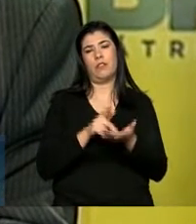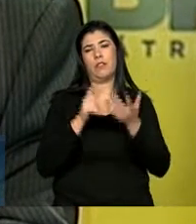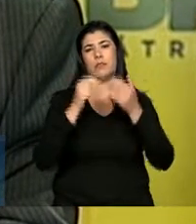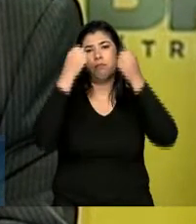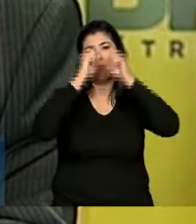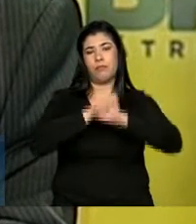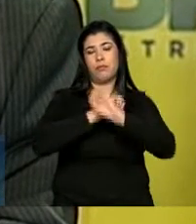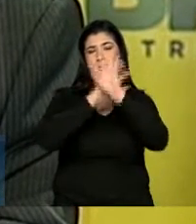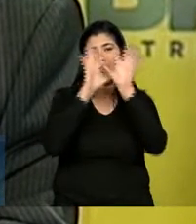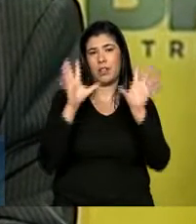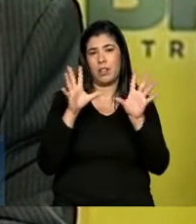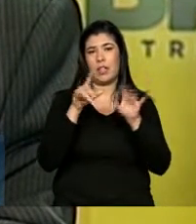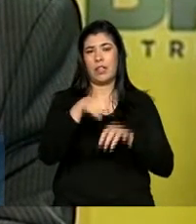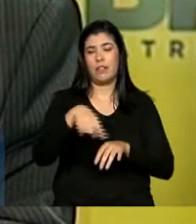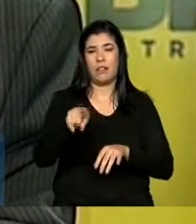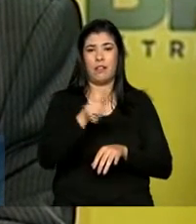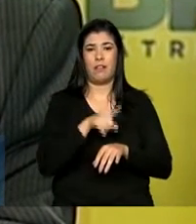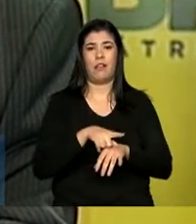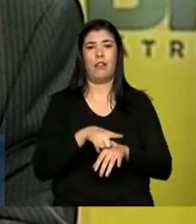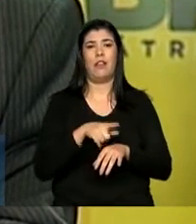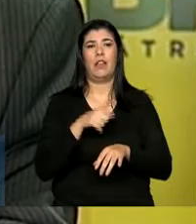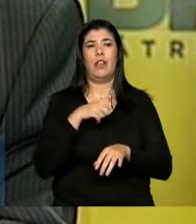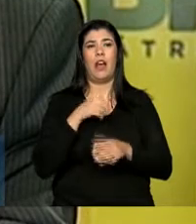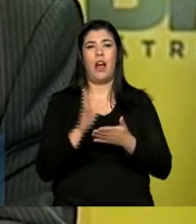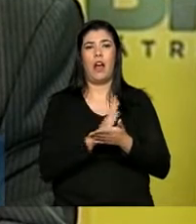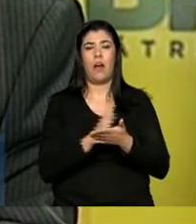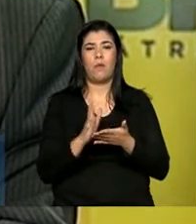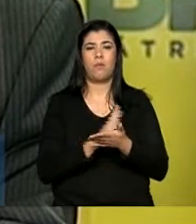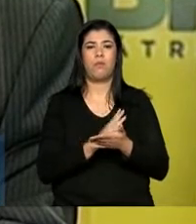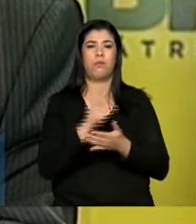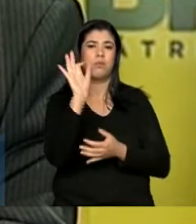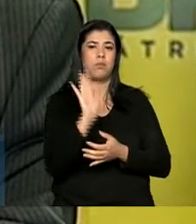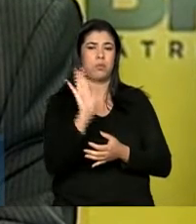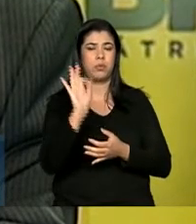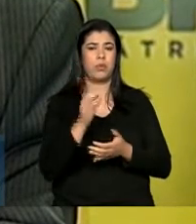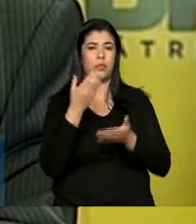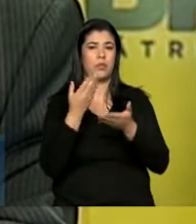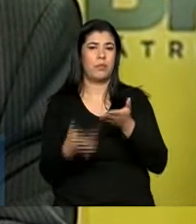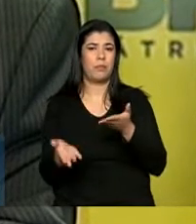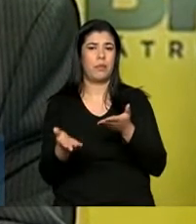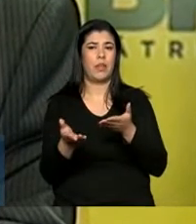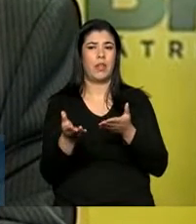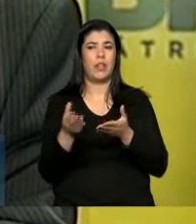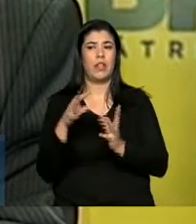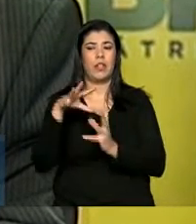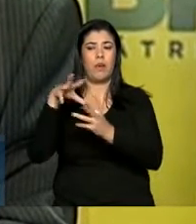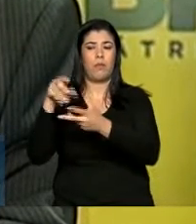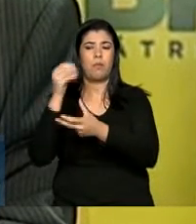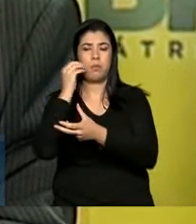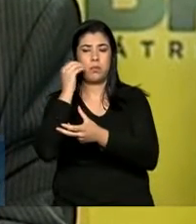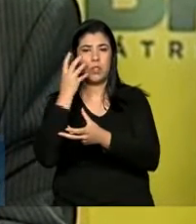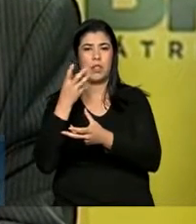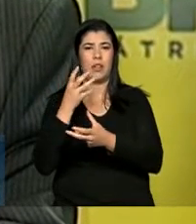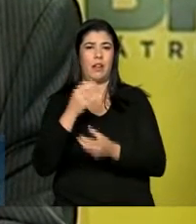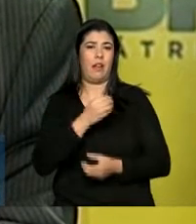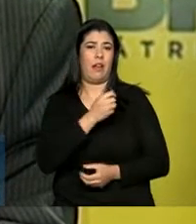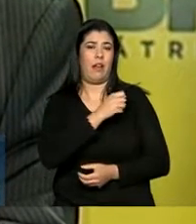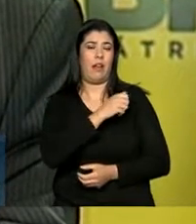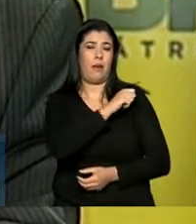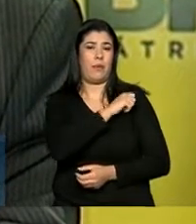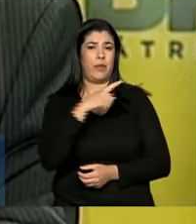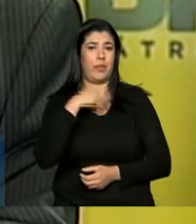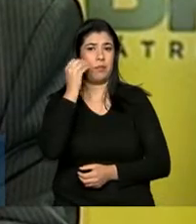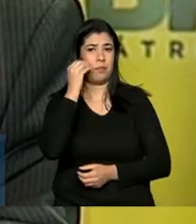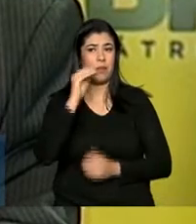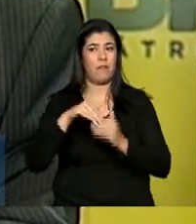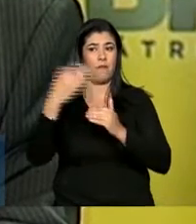em que então os fatores de deformação do mundo externo para o mundo da escola possam ser quantificados e a gente possa